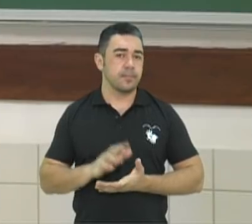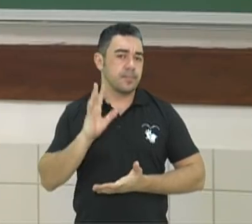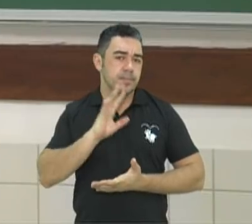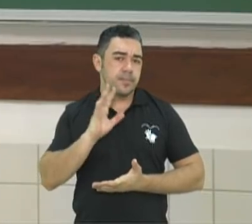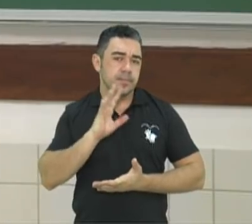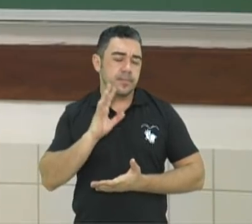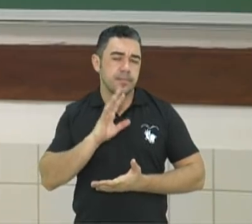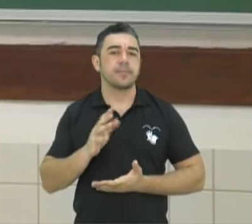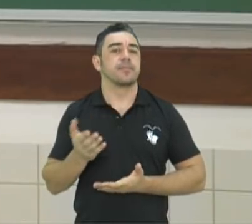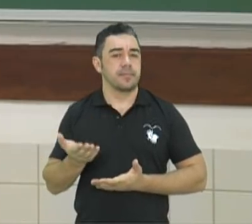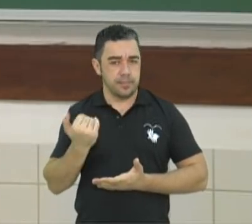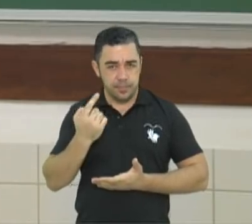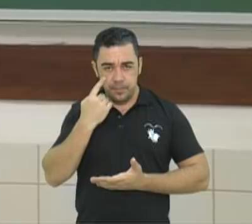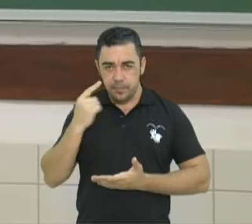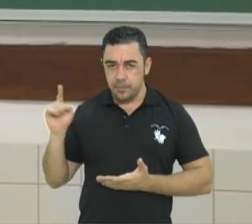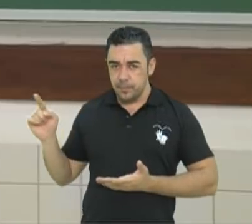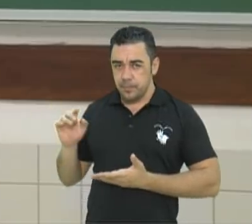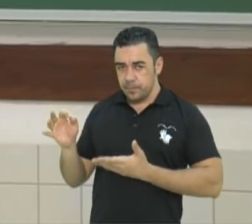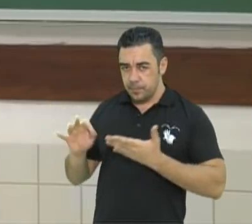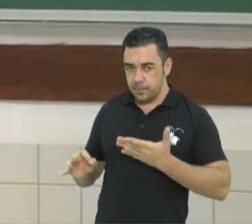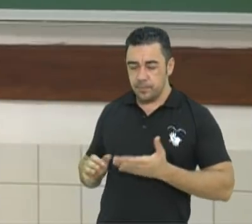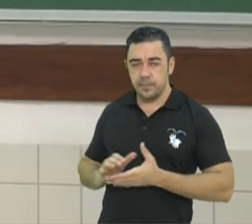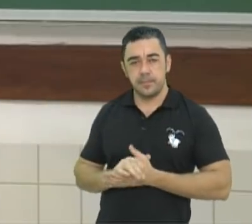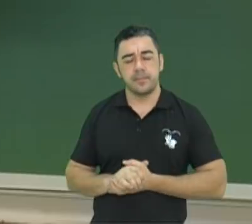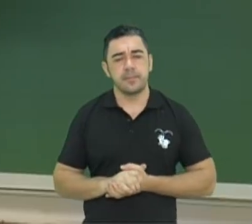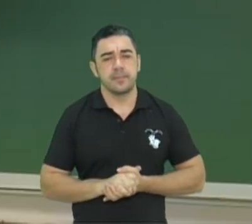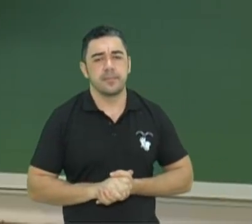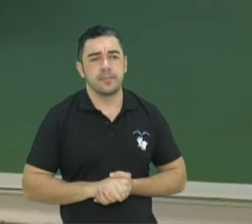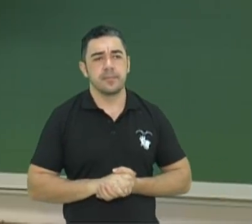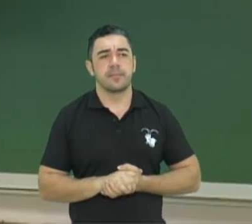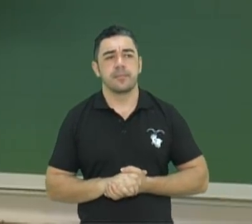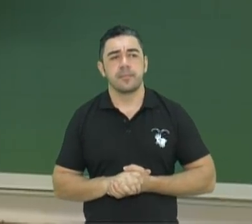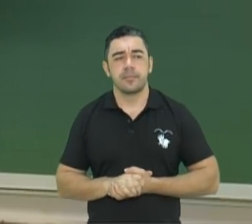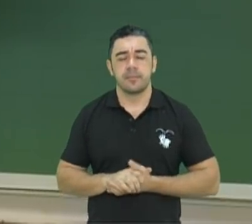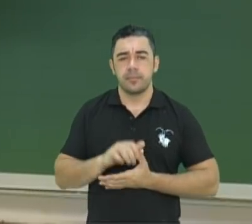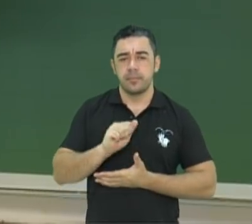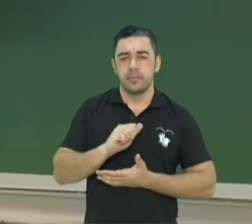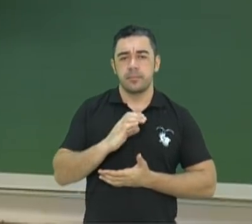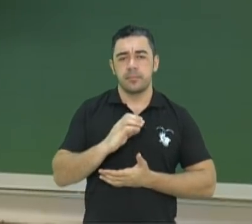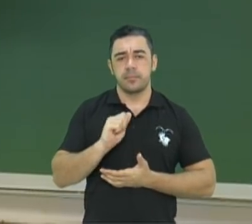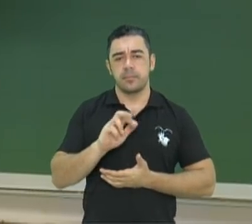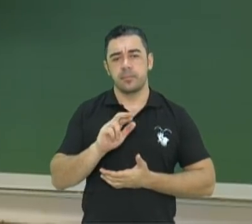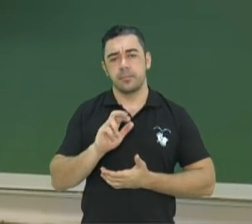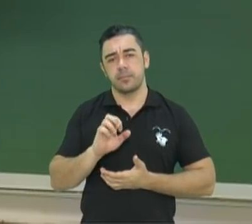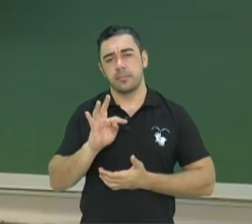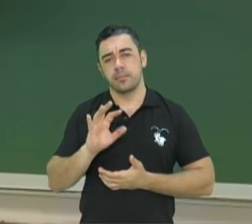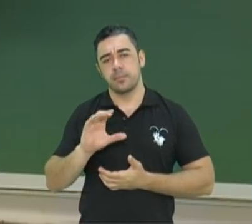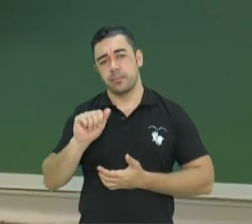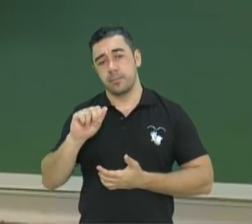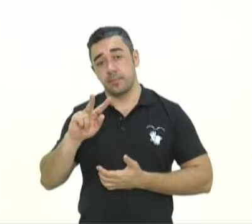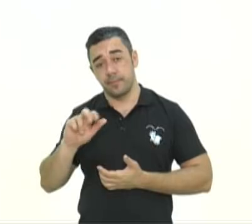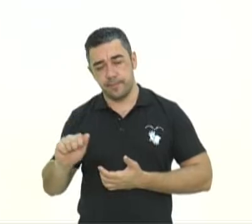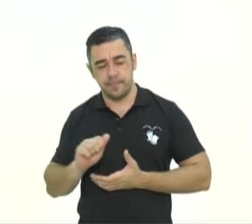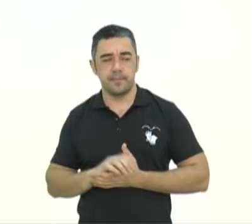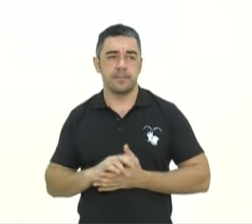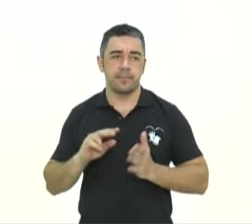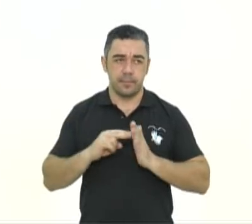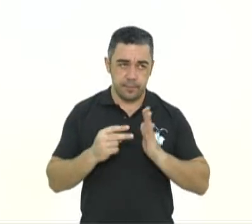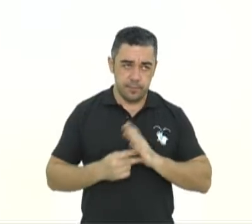Legal, pessoal. Vamos lá, vamos conferir comigo. Então, acarretava. Esse